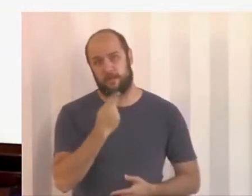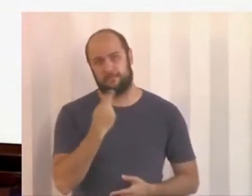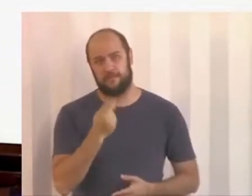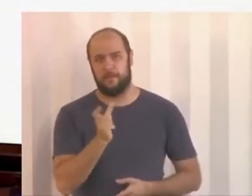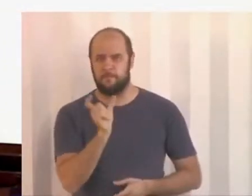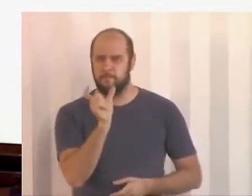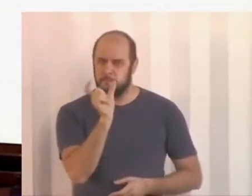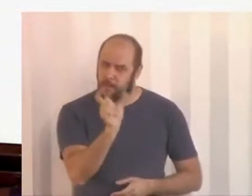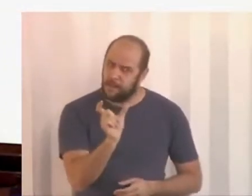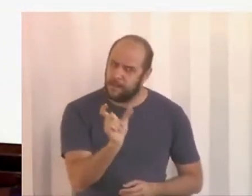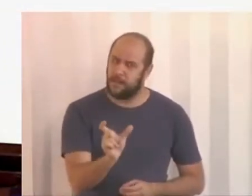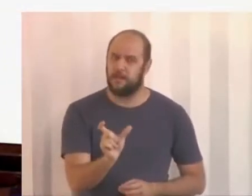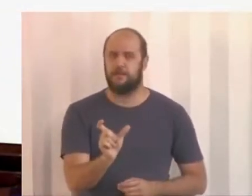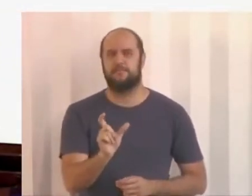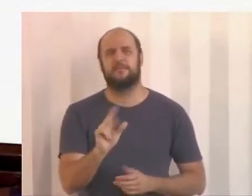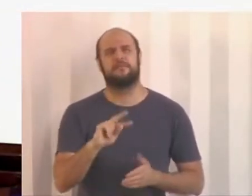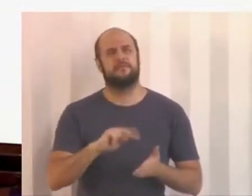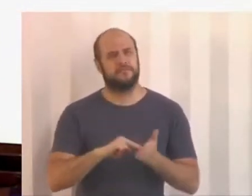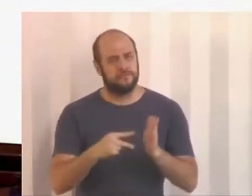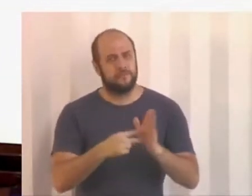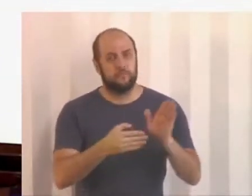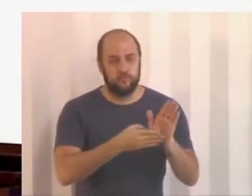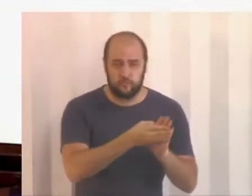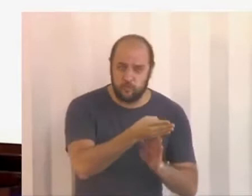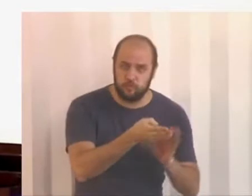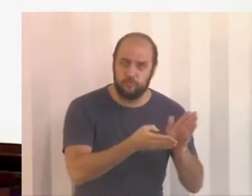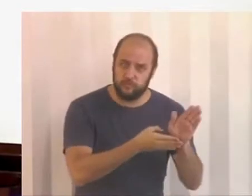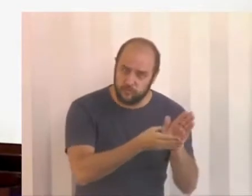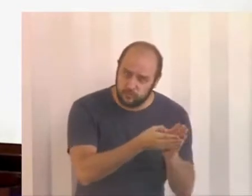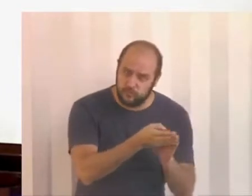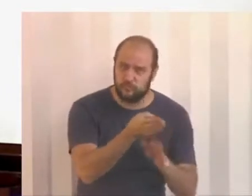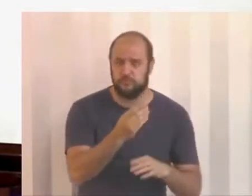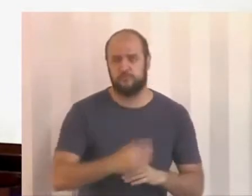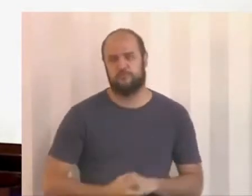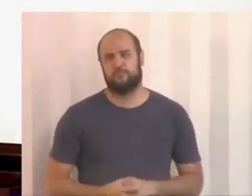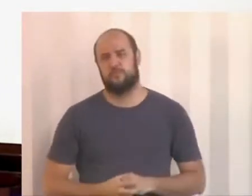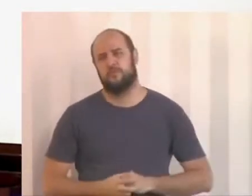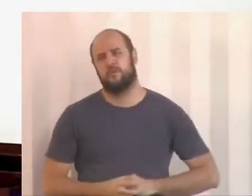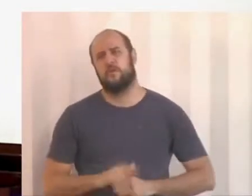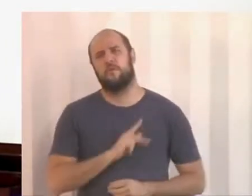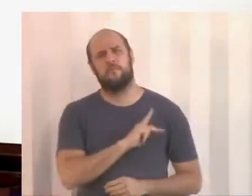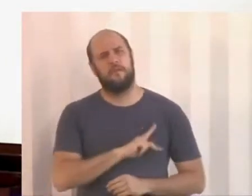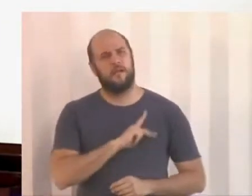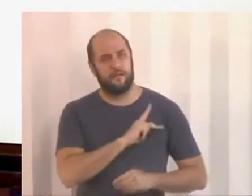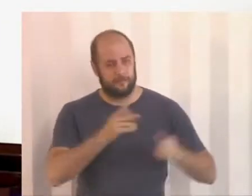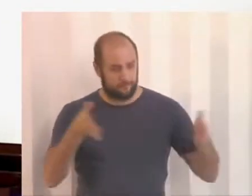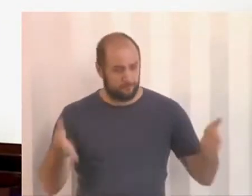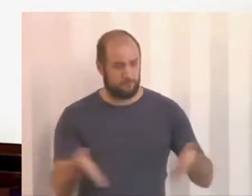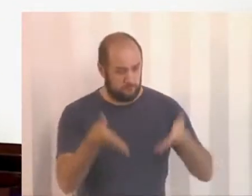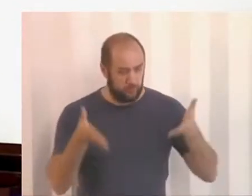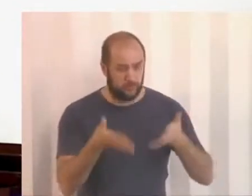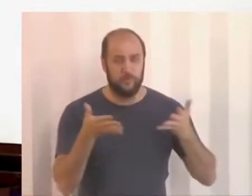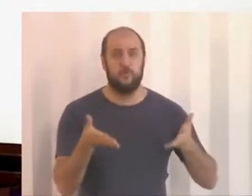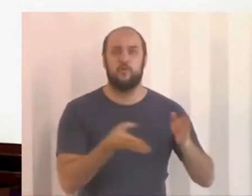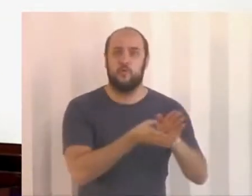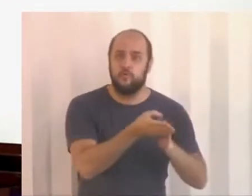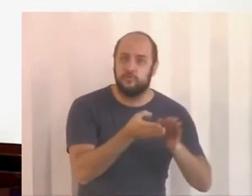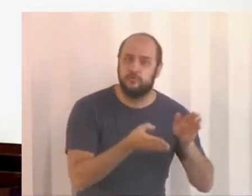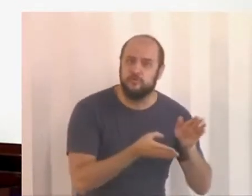grego é paramuntium, que significa consolo, e ela está relacionada à motivação em